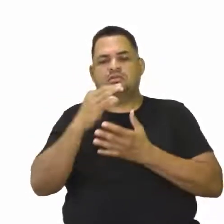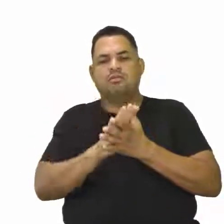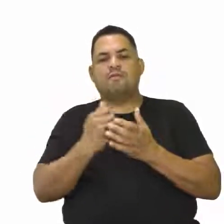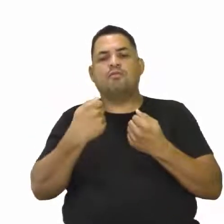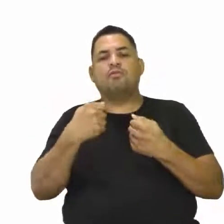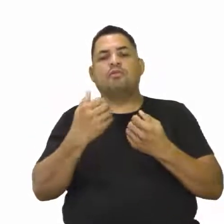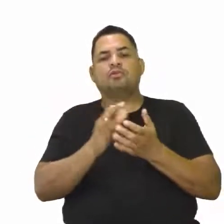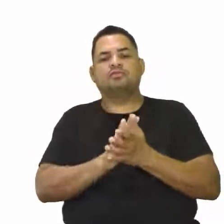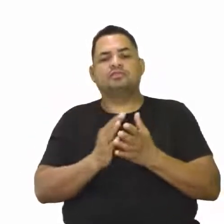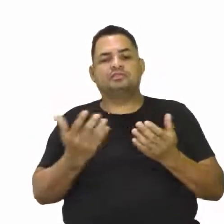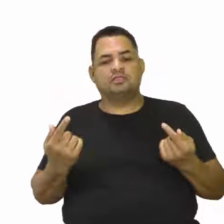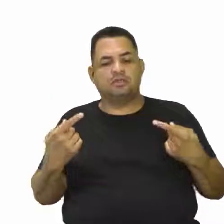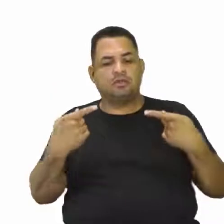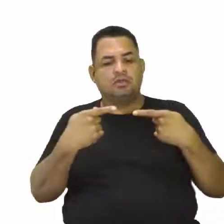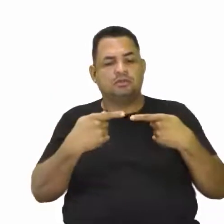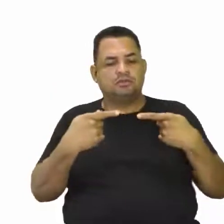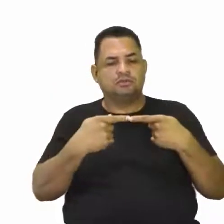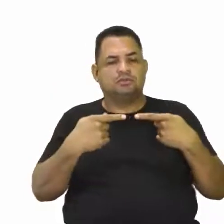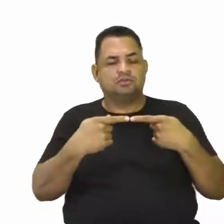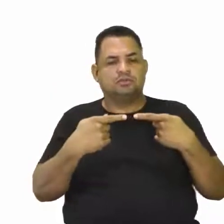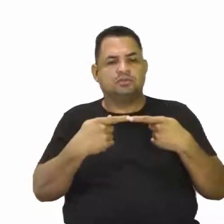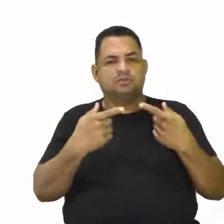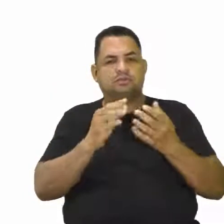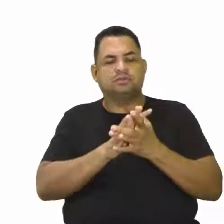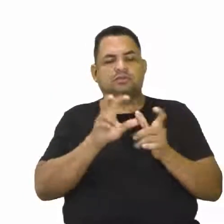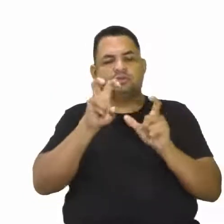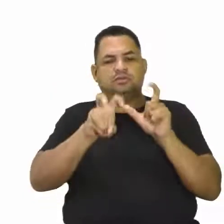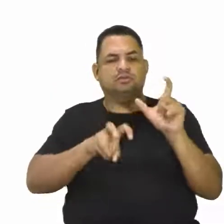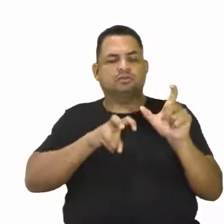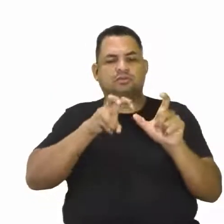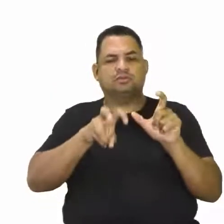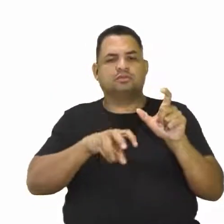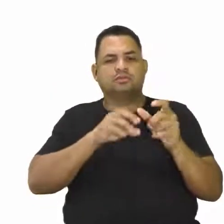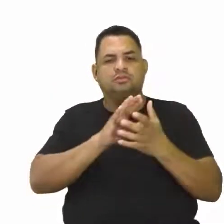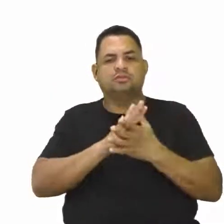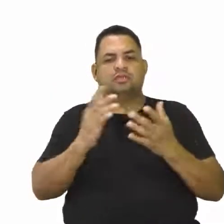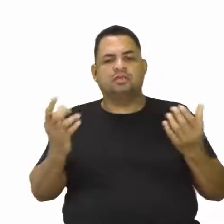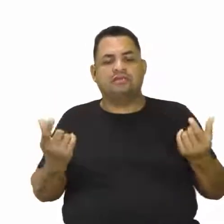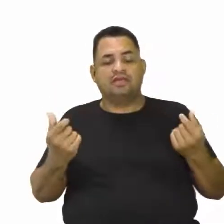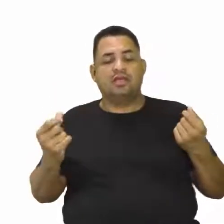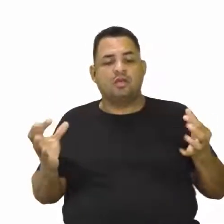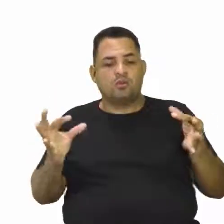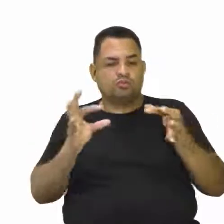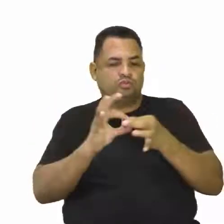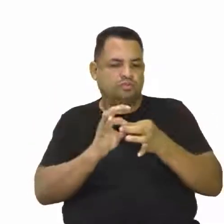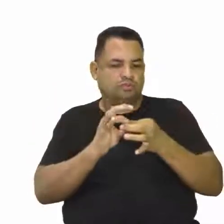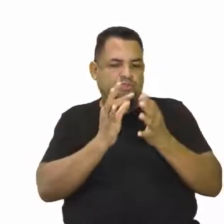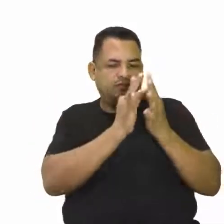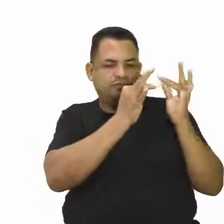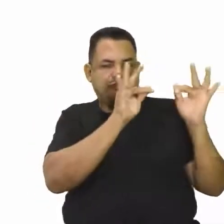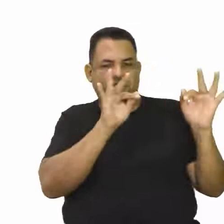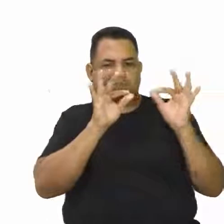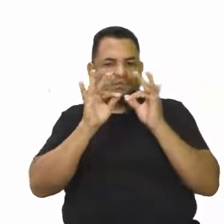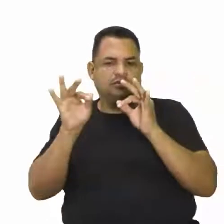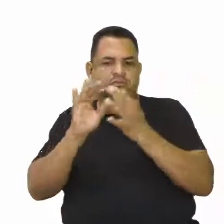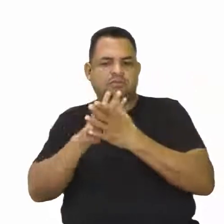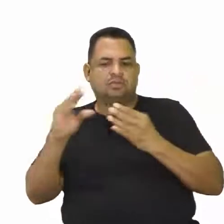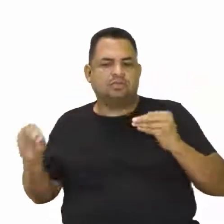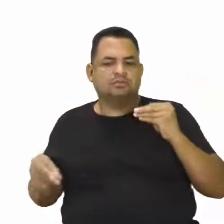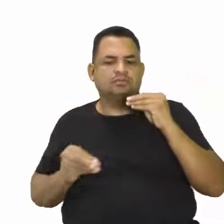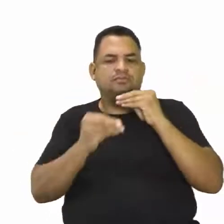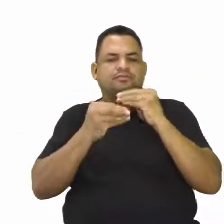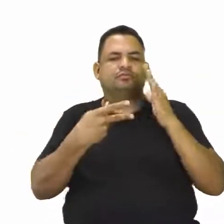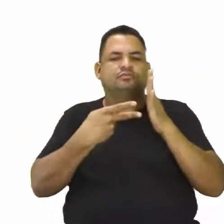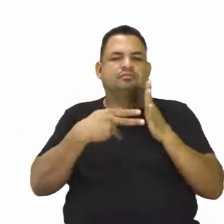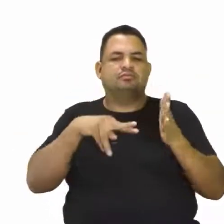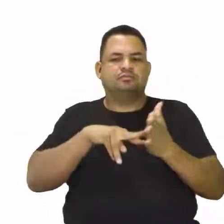o advérbio. Isso. Só que, ao invés de modificar, ela vai unir orações. E acrescentar um